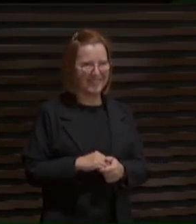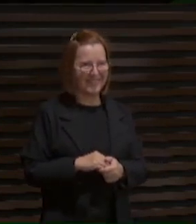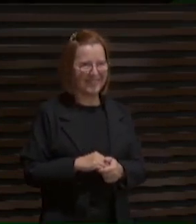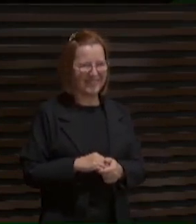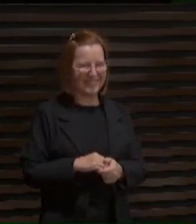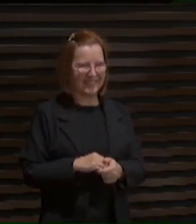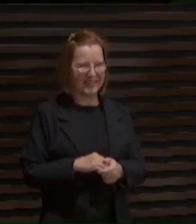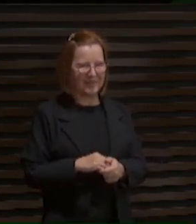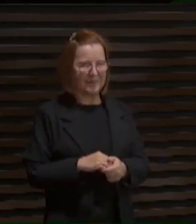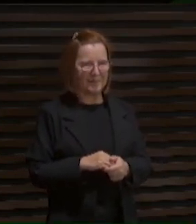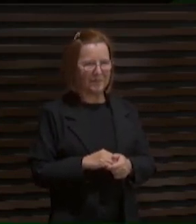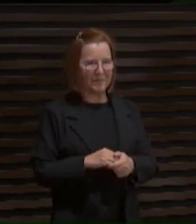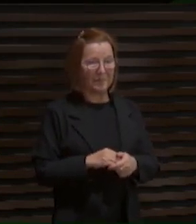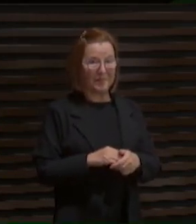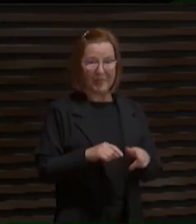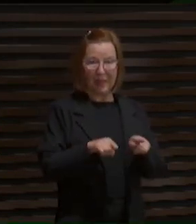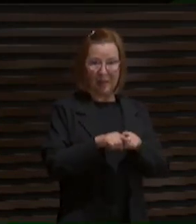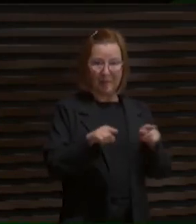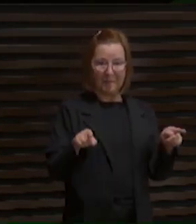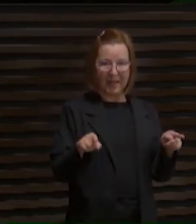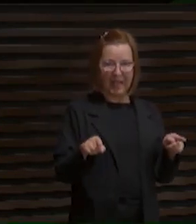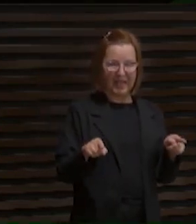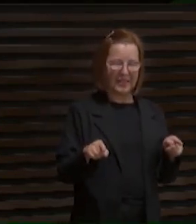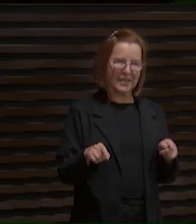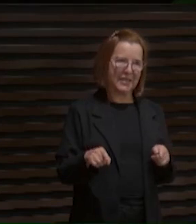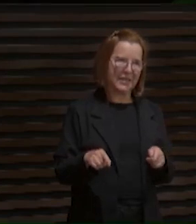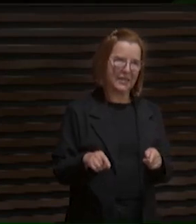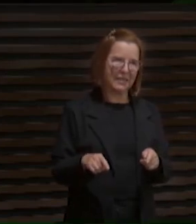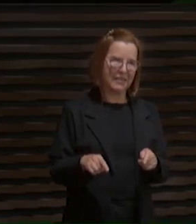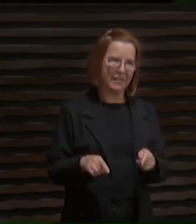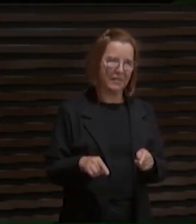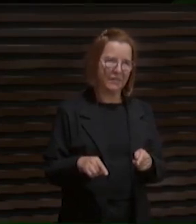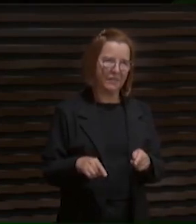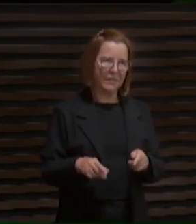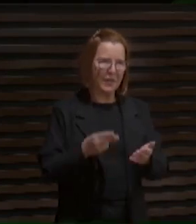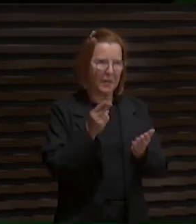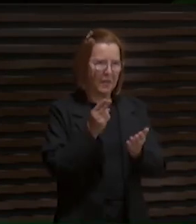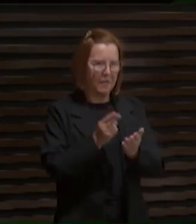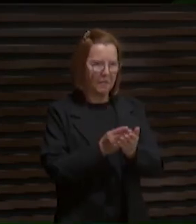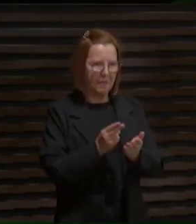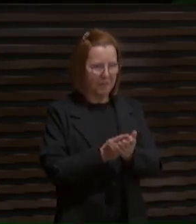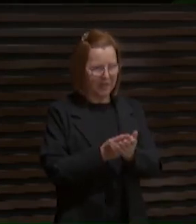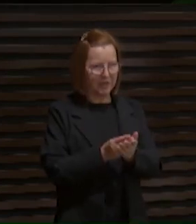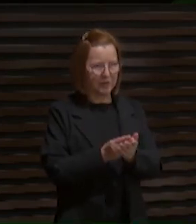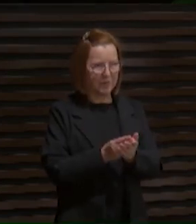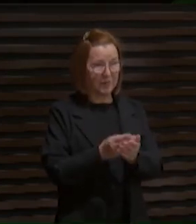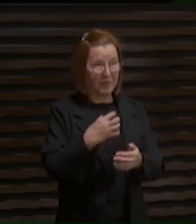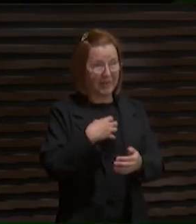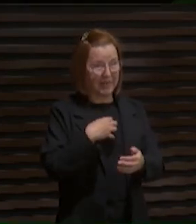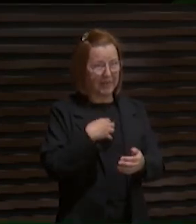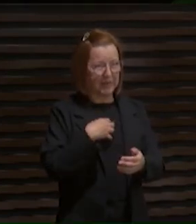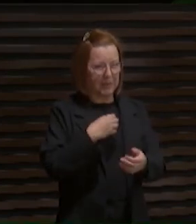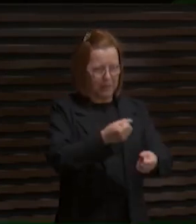Contudo, no boletim, meus irmãos, contudo, ainda que estejamos sentindo todos os ataques feitos pelo pecado,